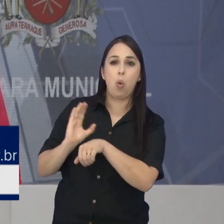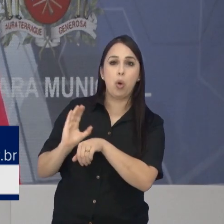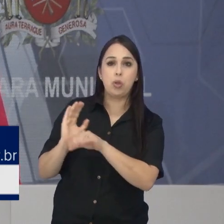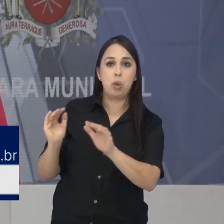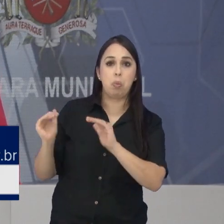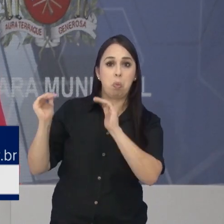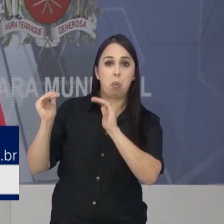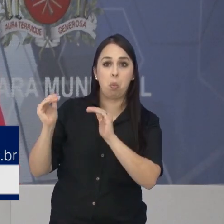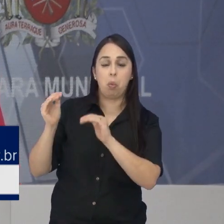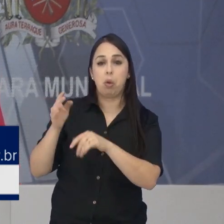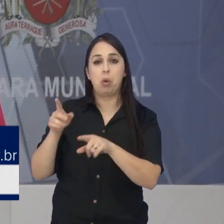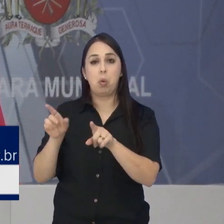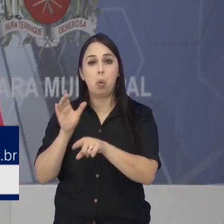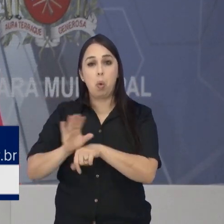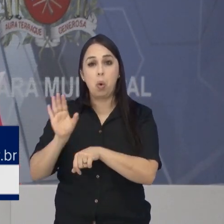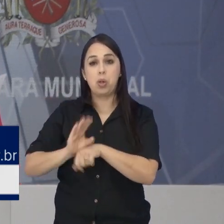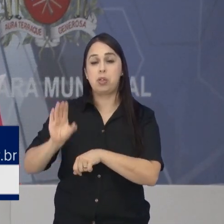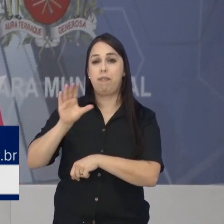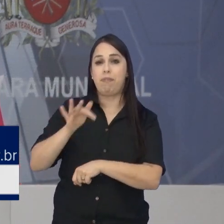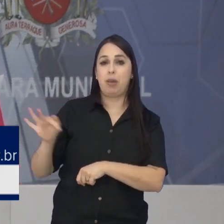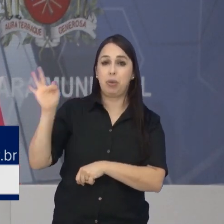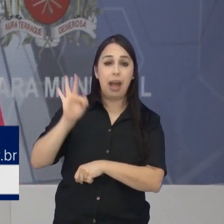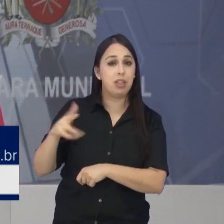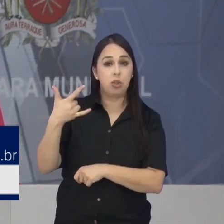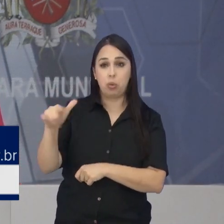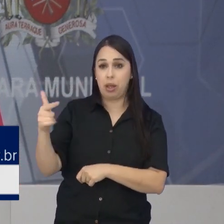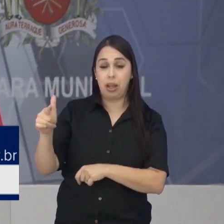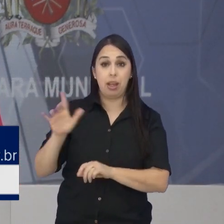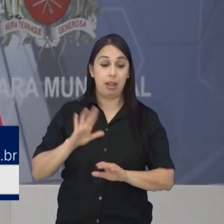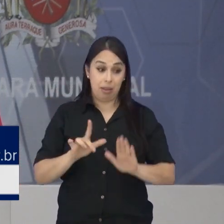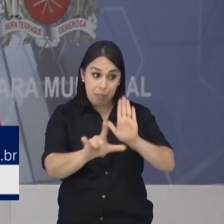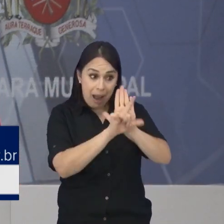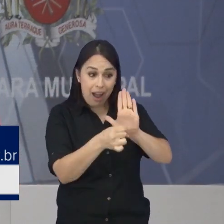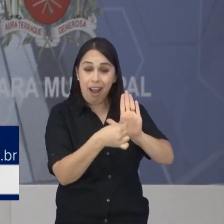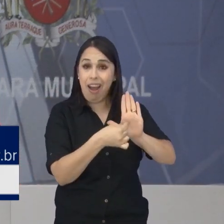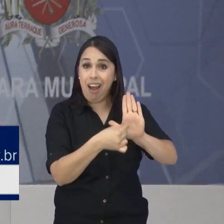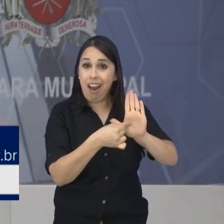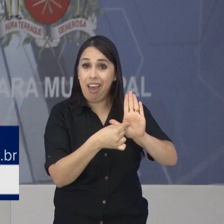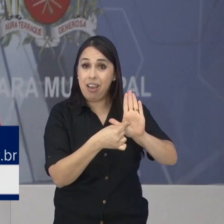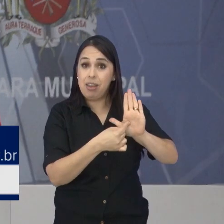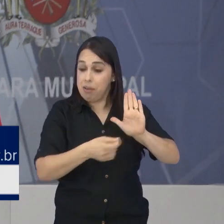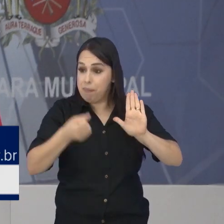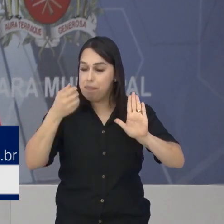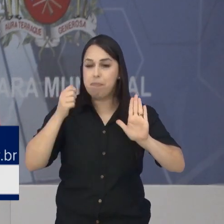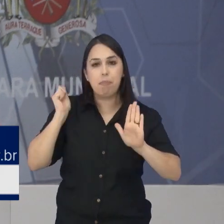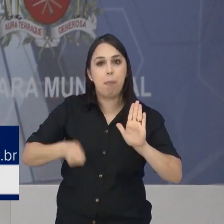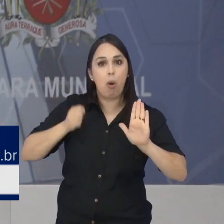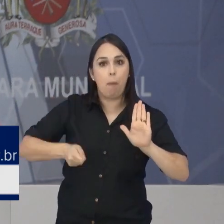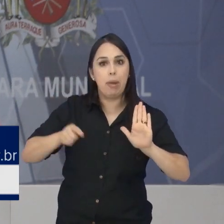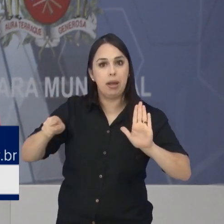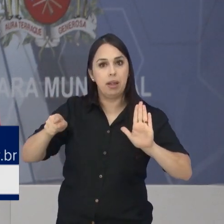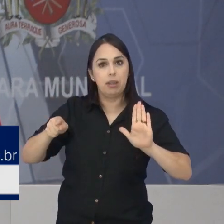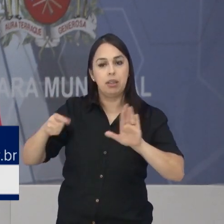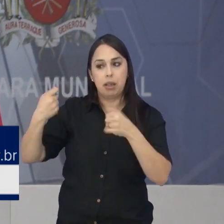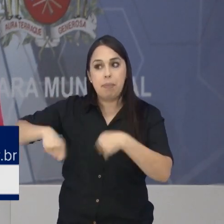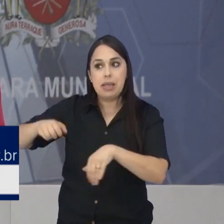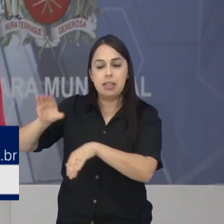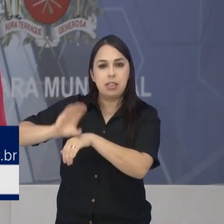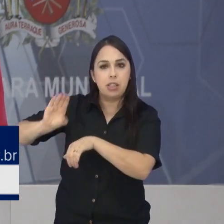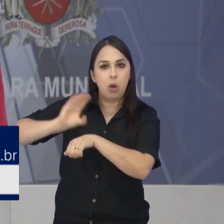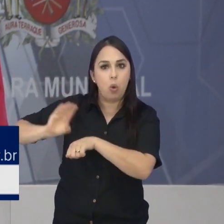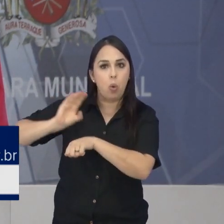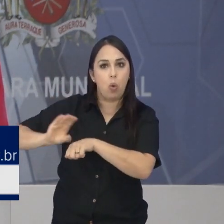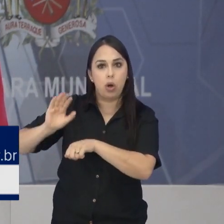superior. Isso é uma coisa grave. São leis impostas, tem que ser cumprida, tem que ter o curso superior. Exige-se curso superior para